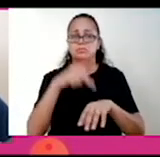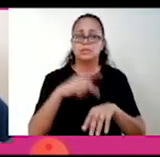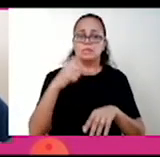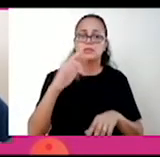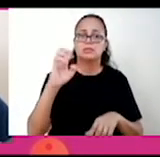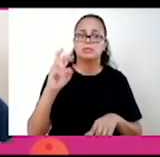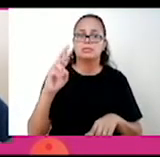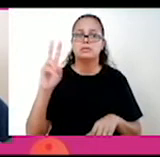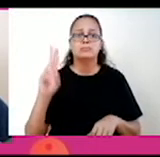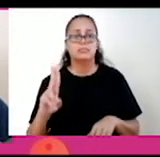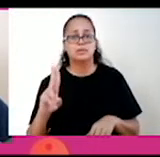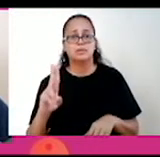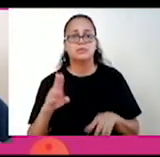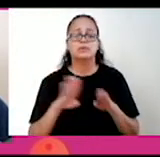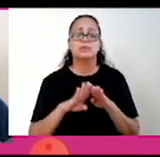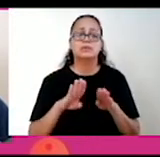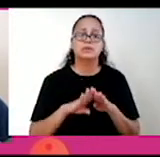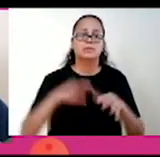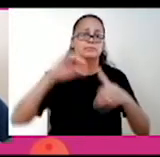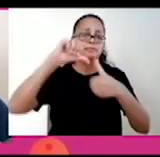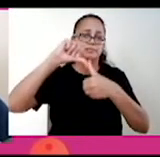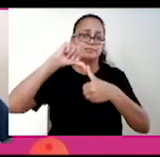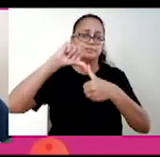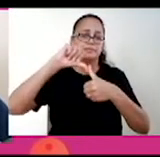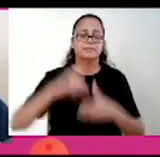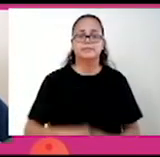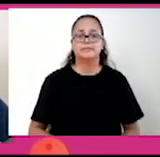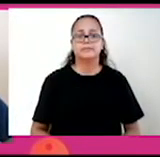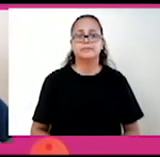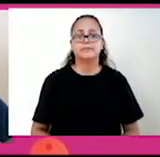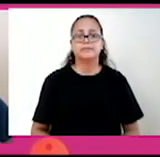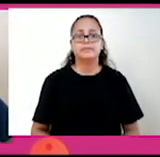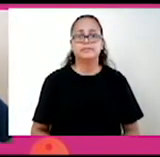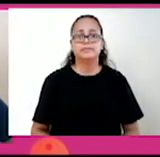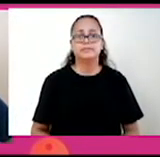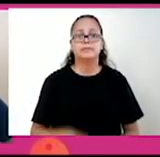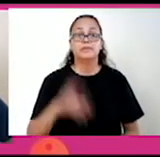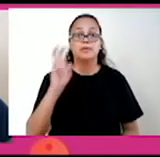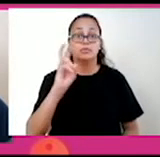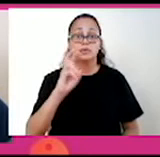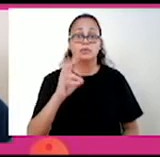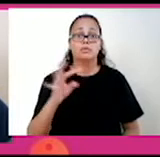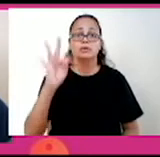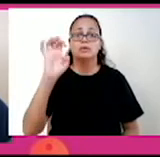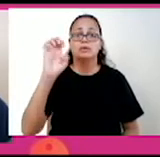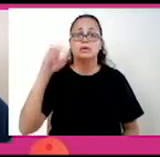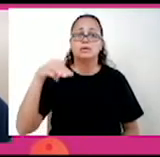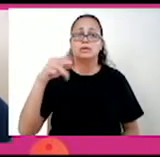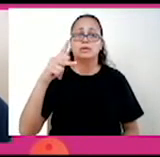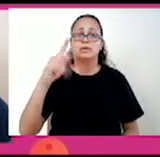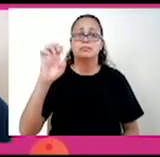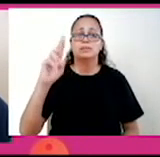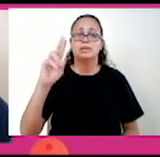do Peru também, uma partezinha aqui do Equador e da América Central. Continuando, clima temperado. O